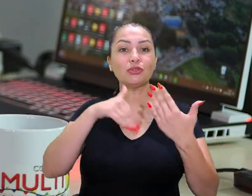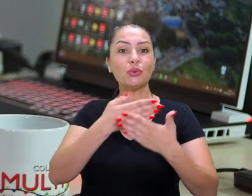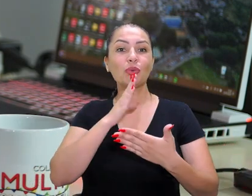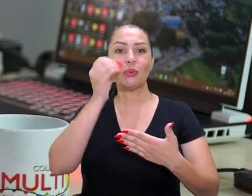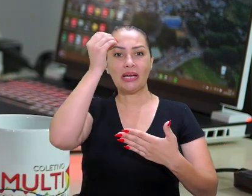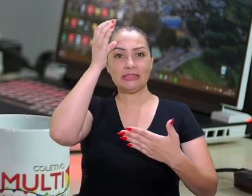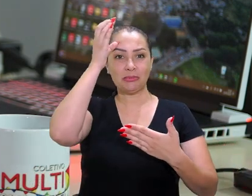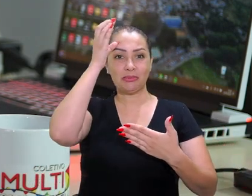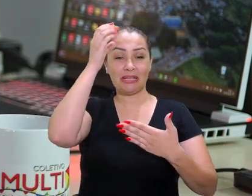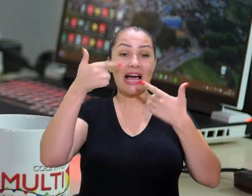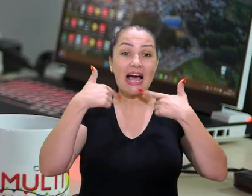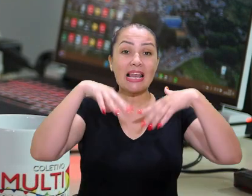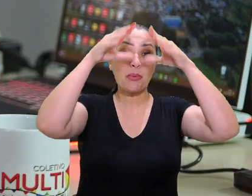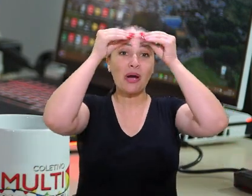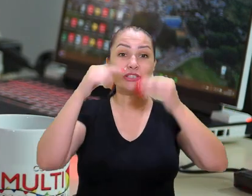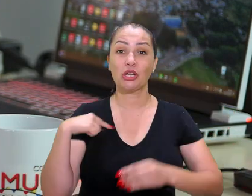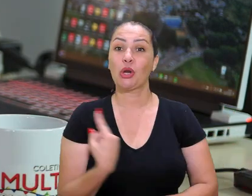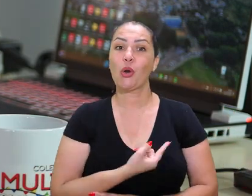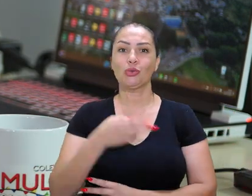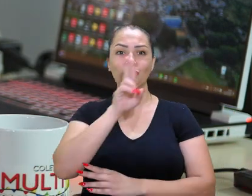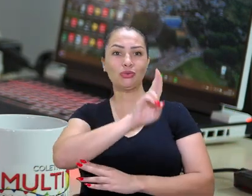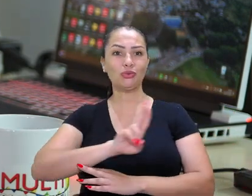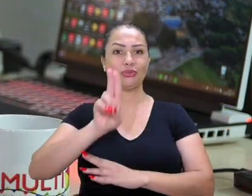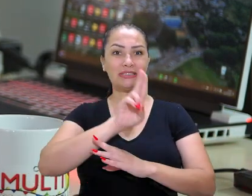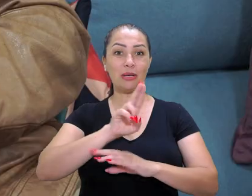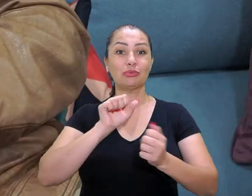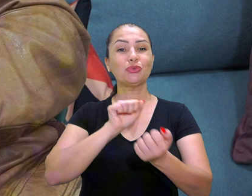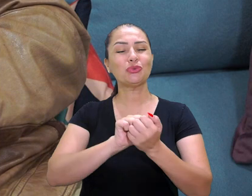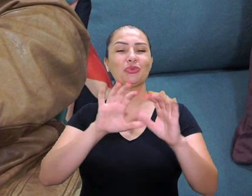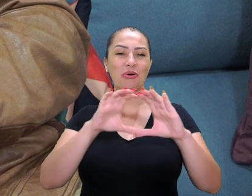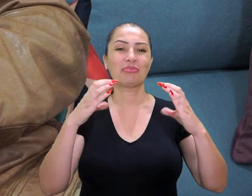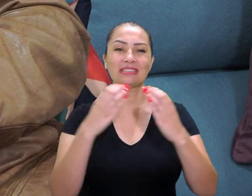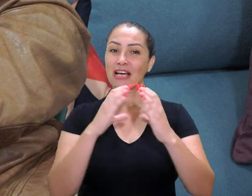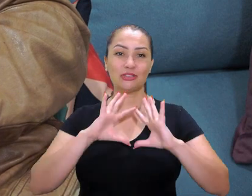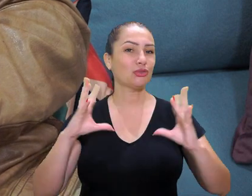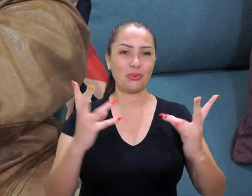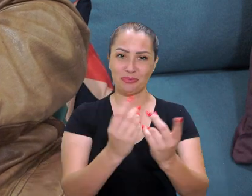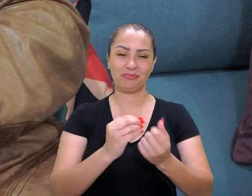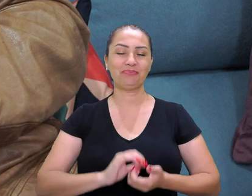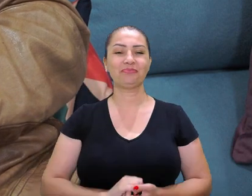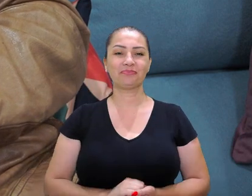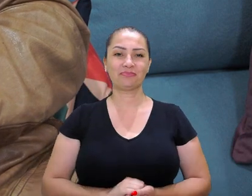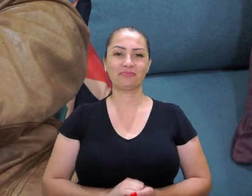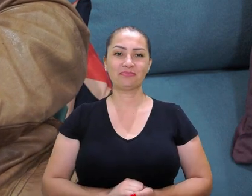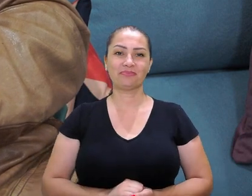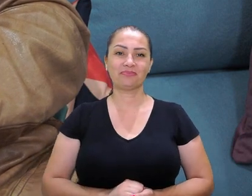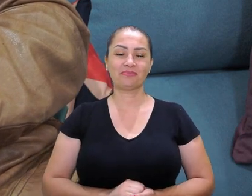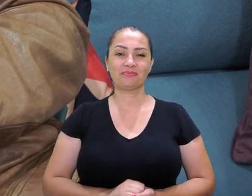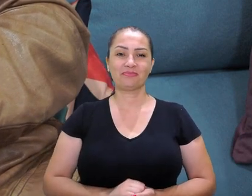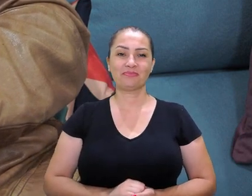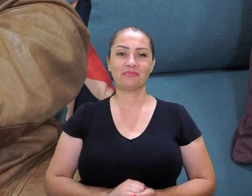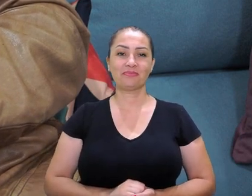nós dominamos para a comunidade na sua totalidade. Nós realizamos, depois